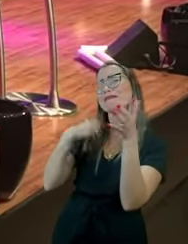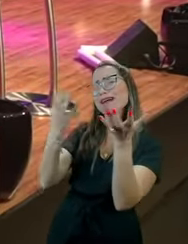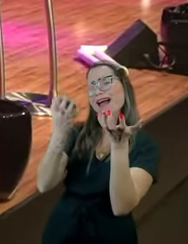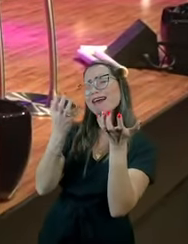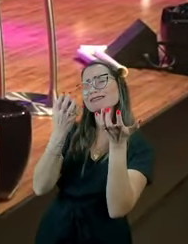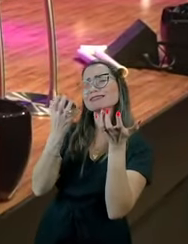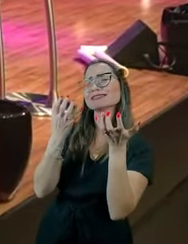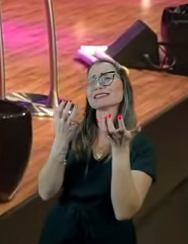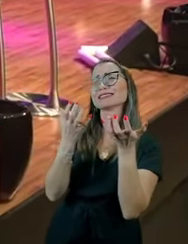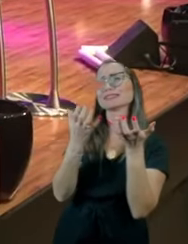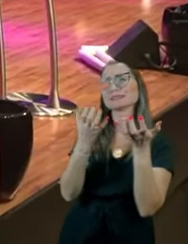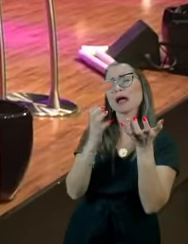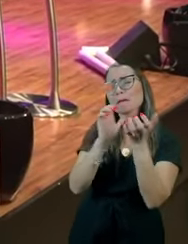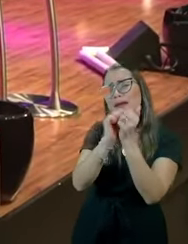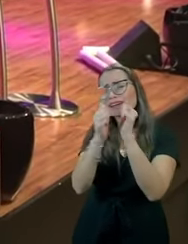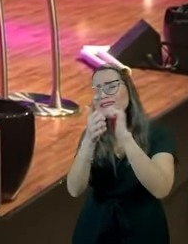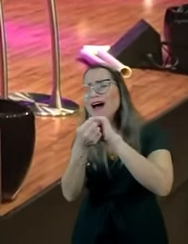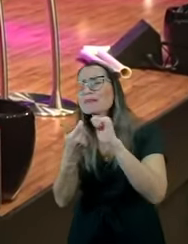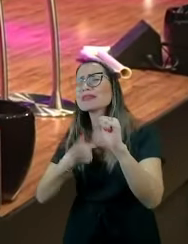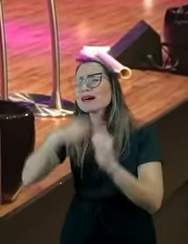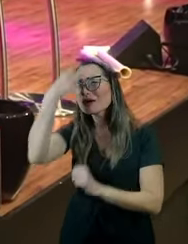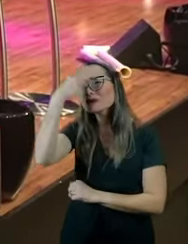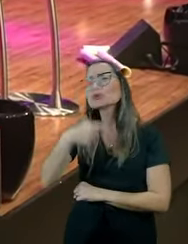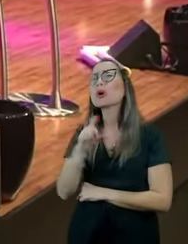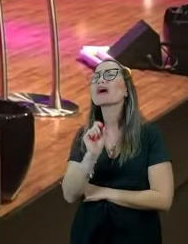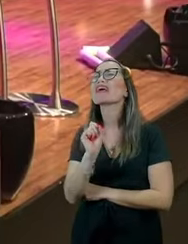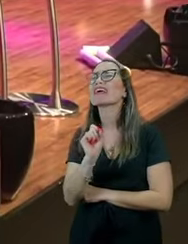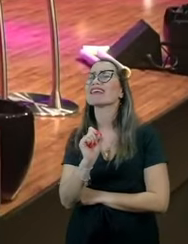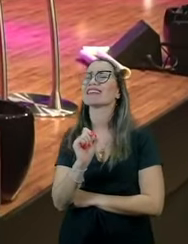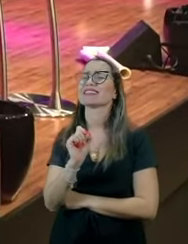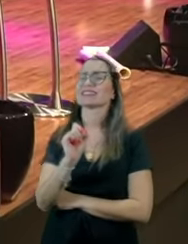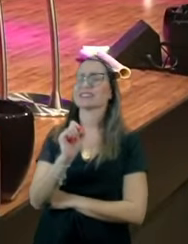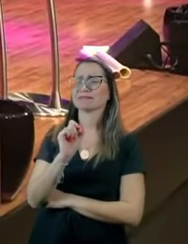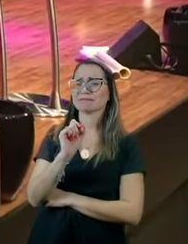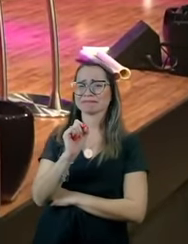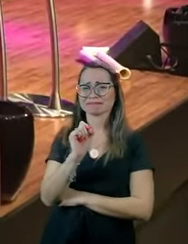Me encaixa nisso, quem eu sou, Jesus. Me encaixa.